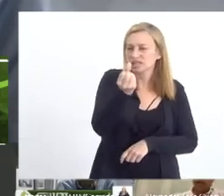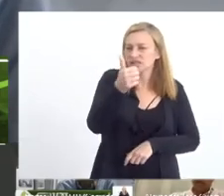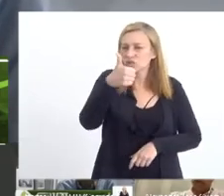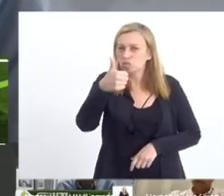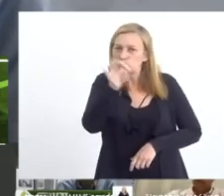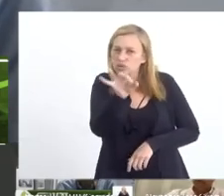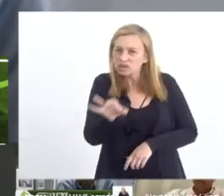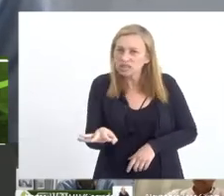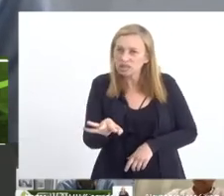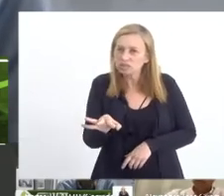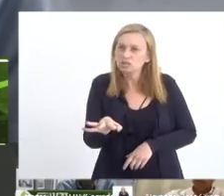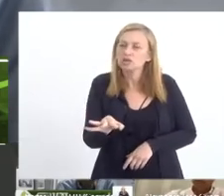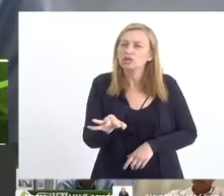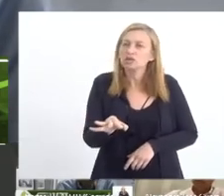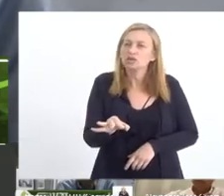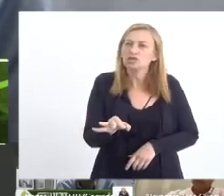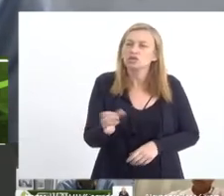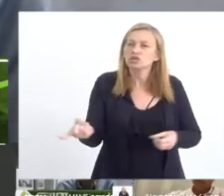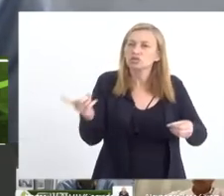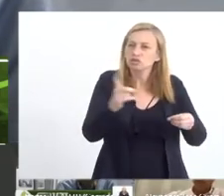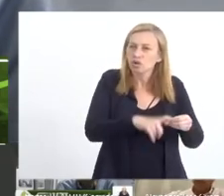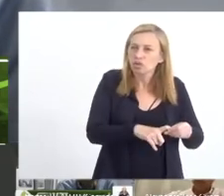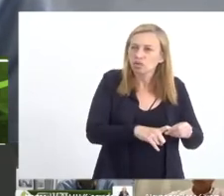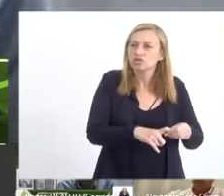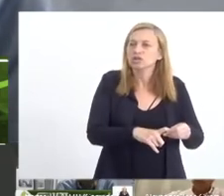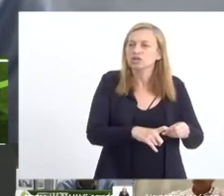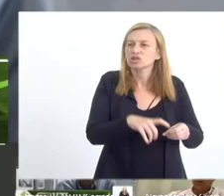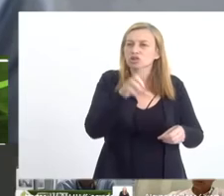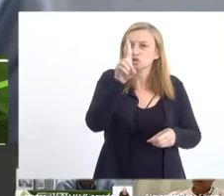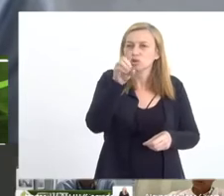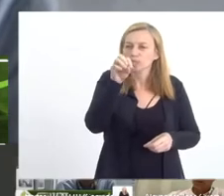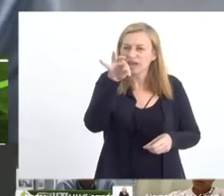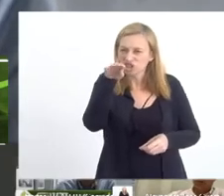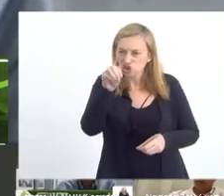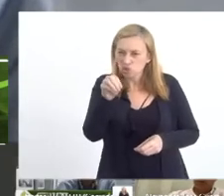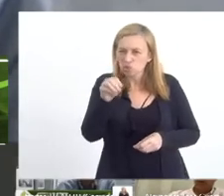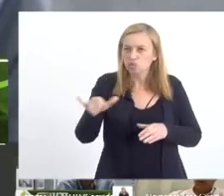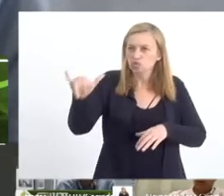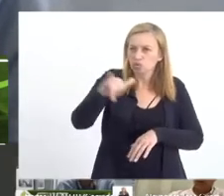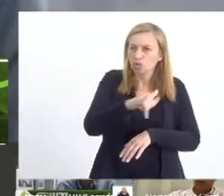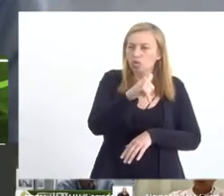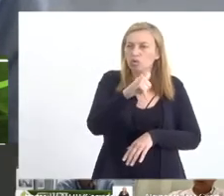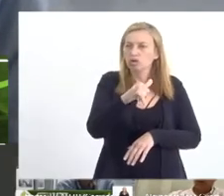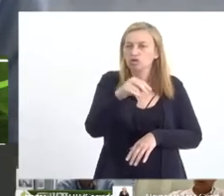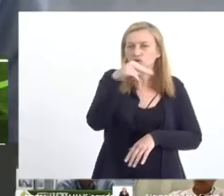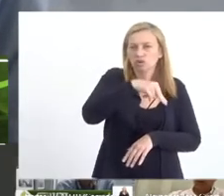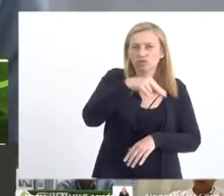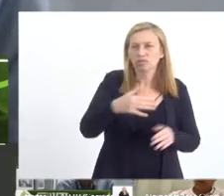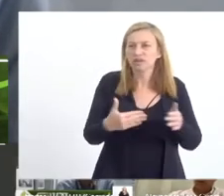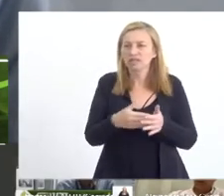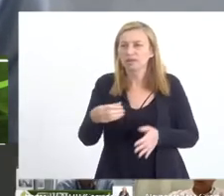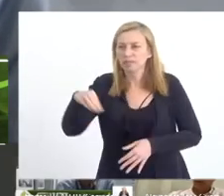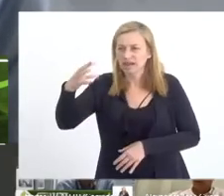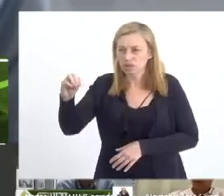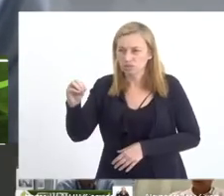61% de retomada de demanda doméstica para esse período, novembro até março.